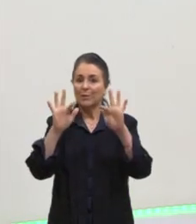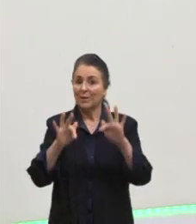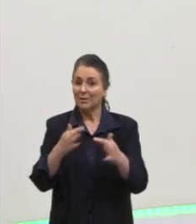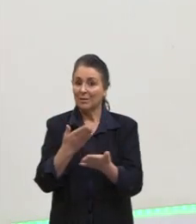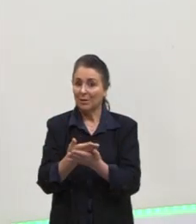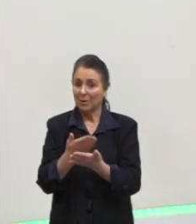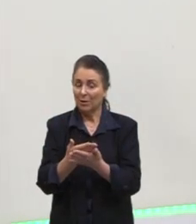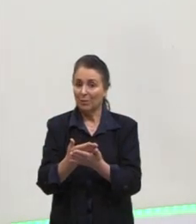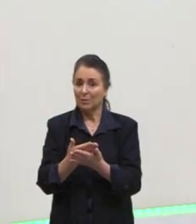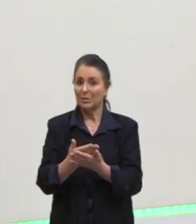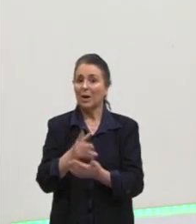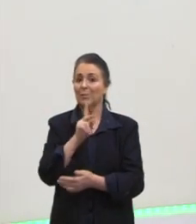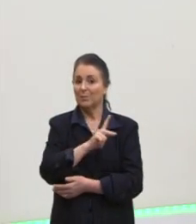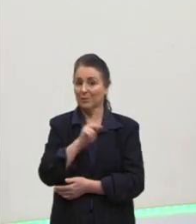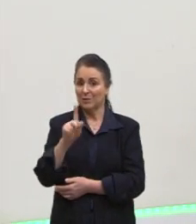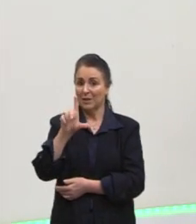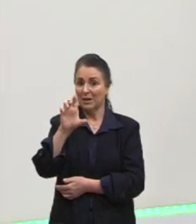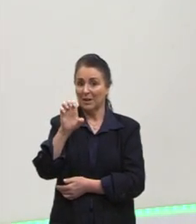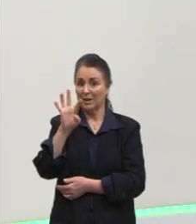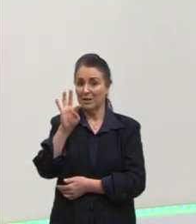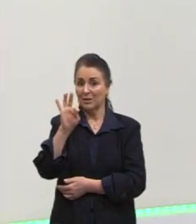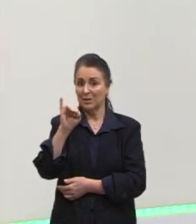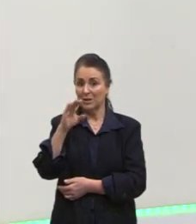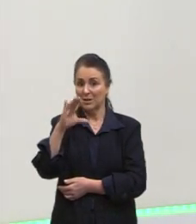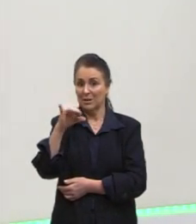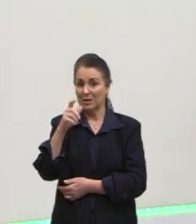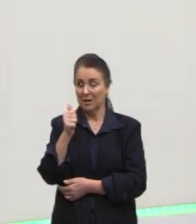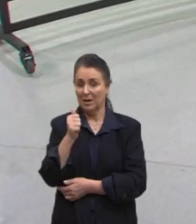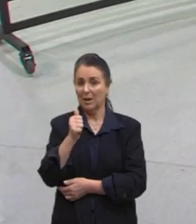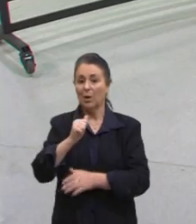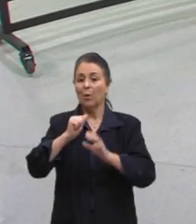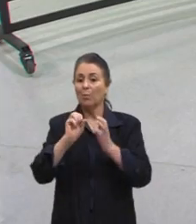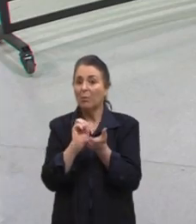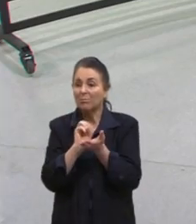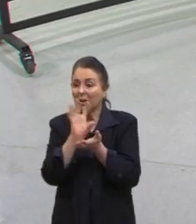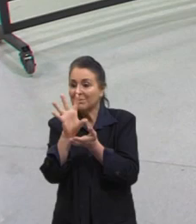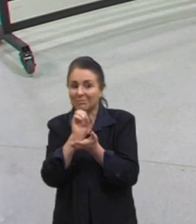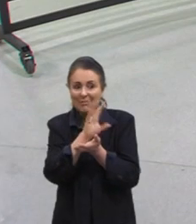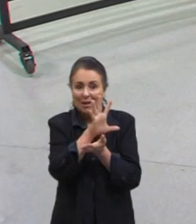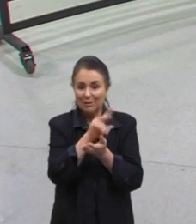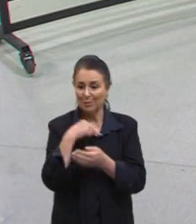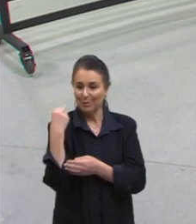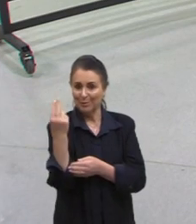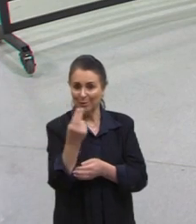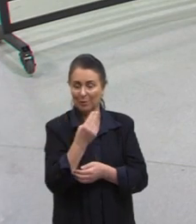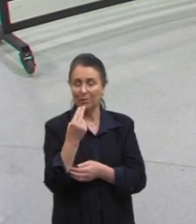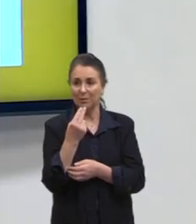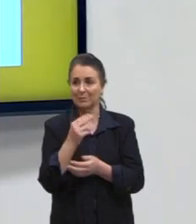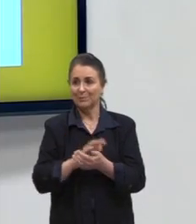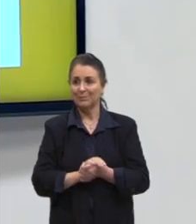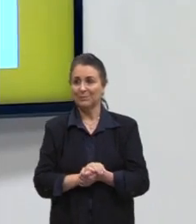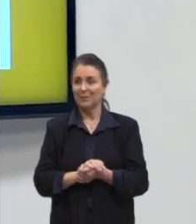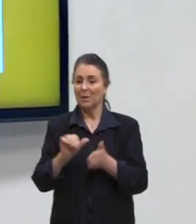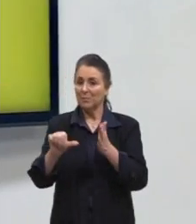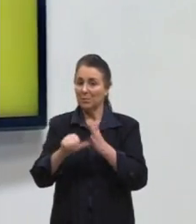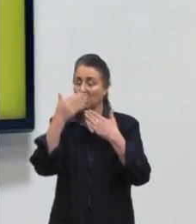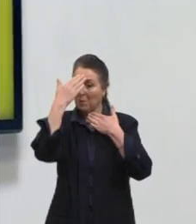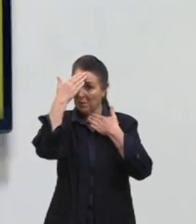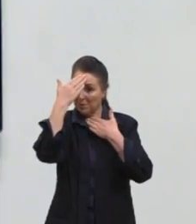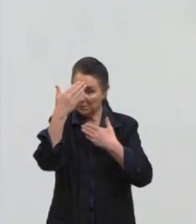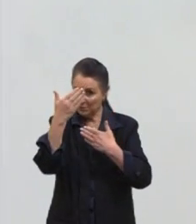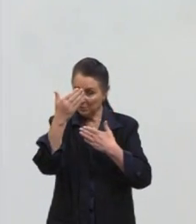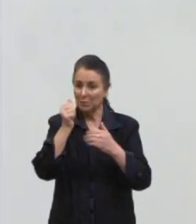a nossa aula com a palavra então da professora Letícia né alguma mensagem que ela tem para nós também primeiro eu agradeço